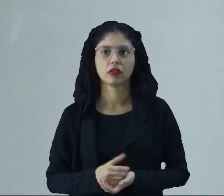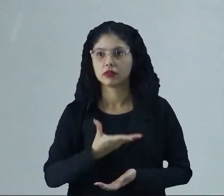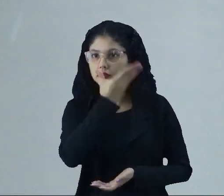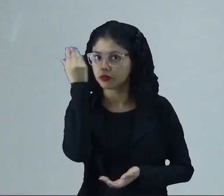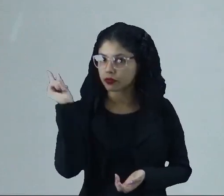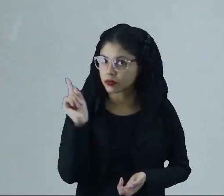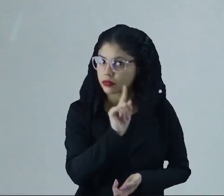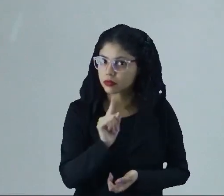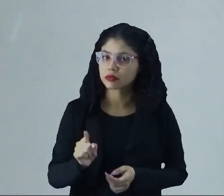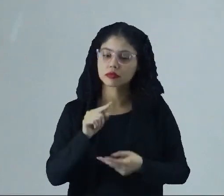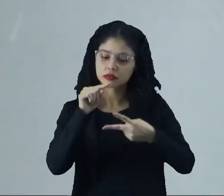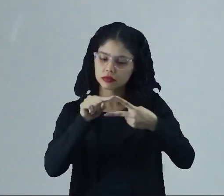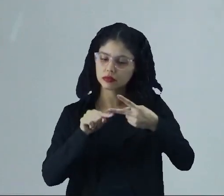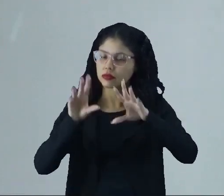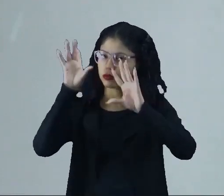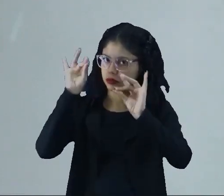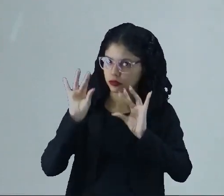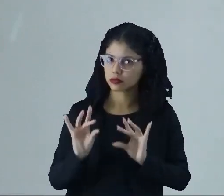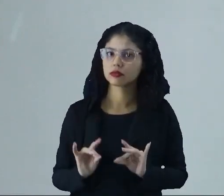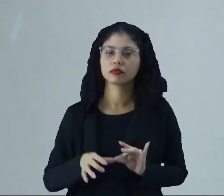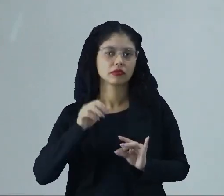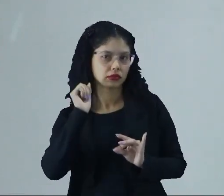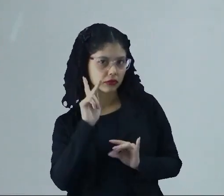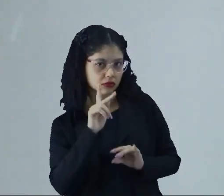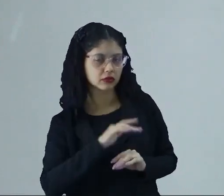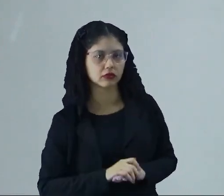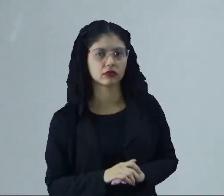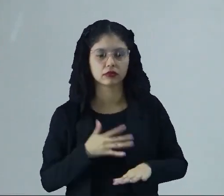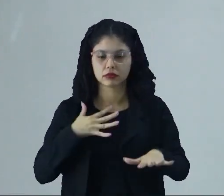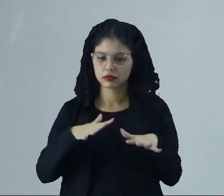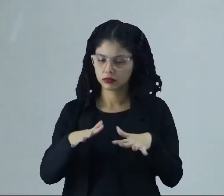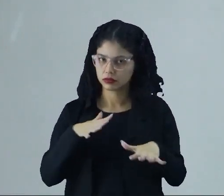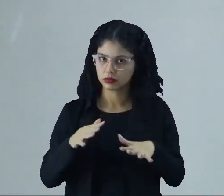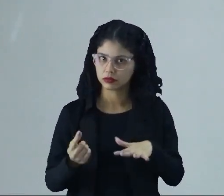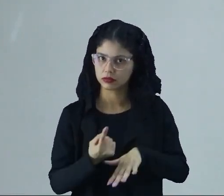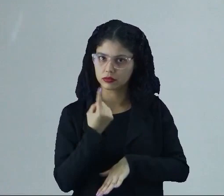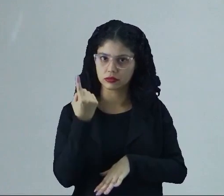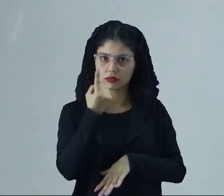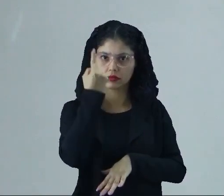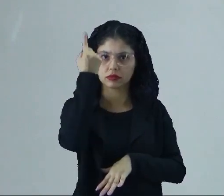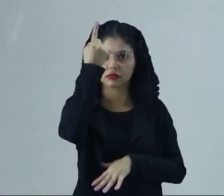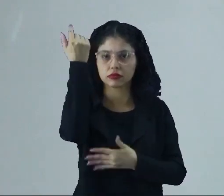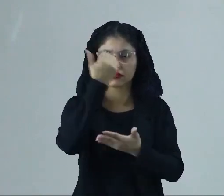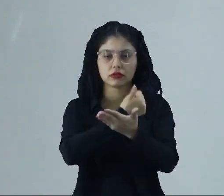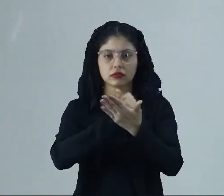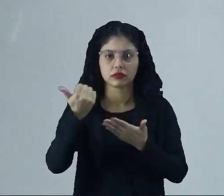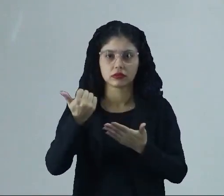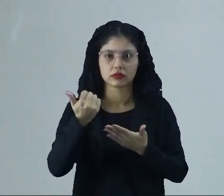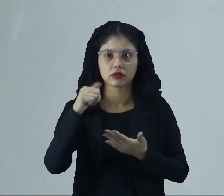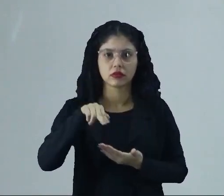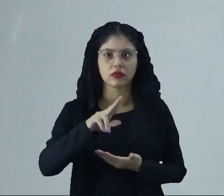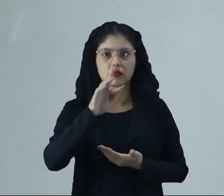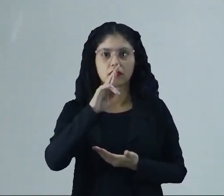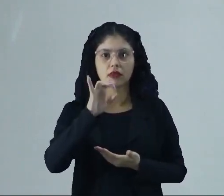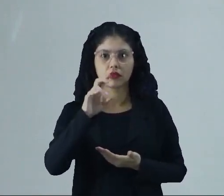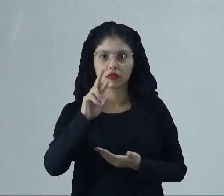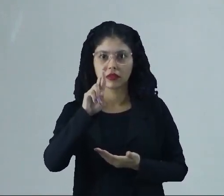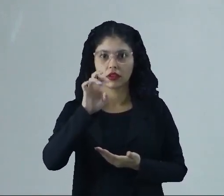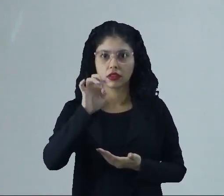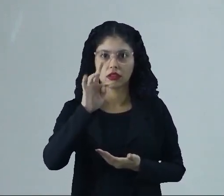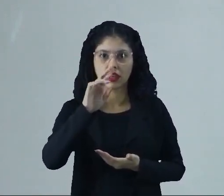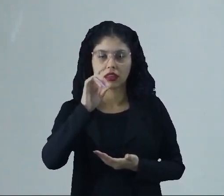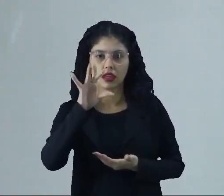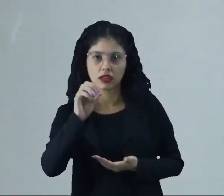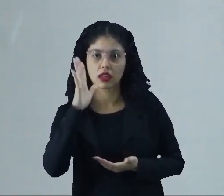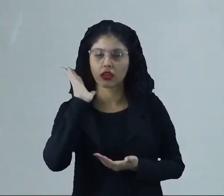não esqueço desses dois detalhes, tá certo? Movimento de subida, ação, movimento uniformemente